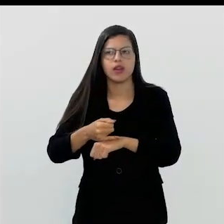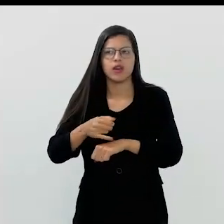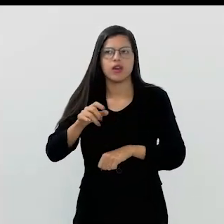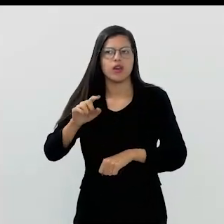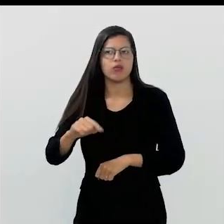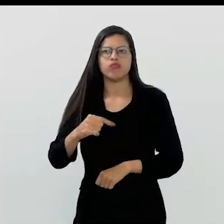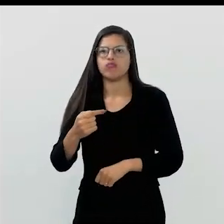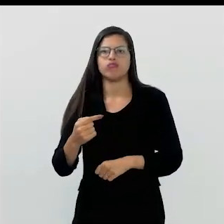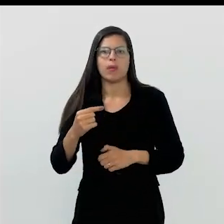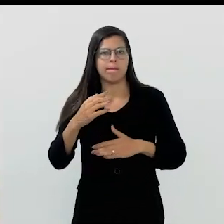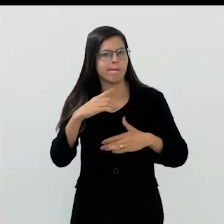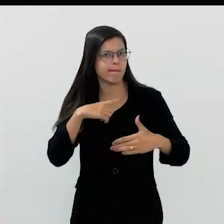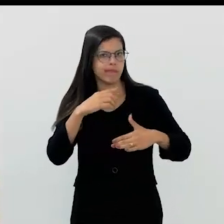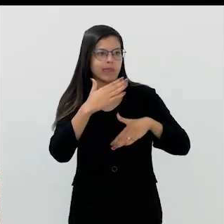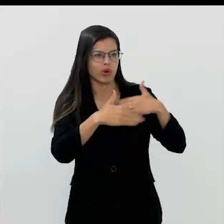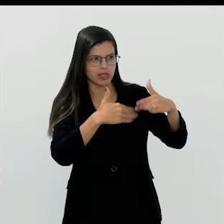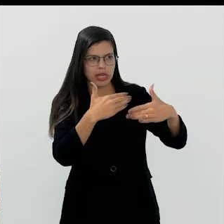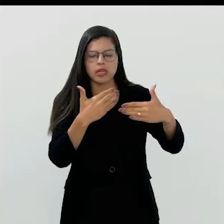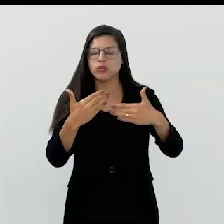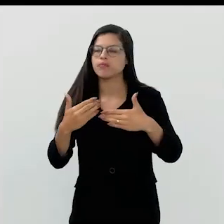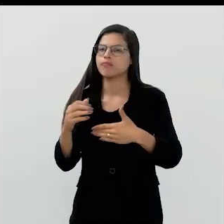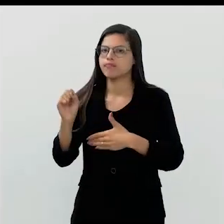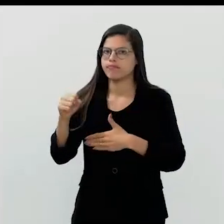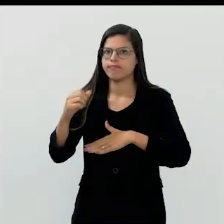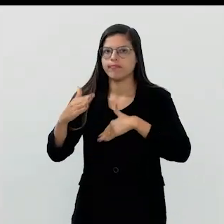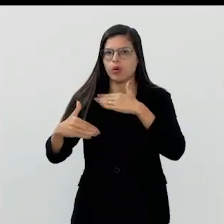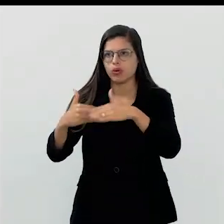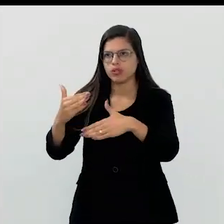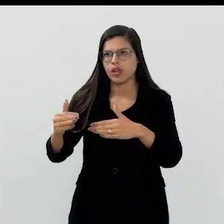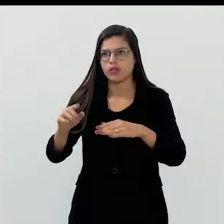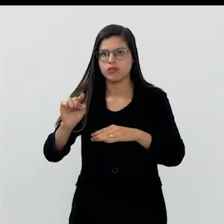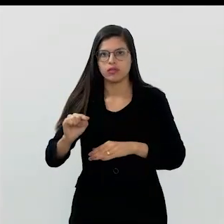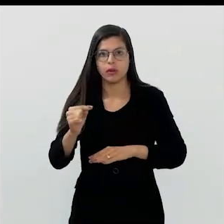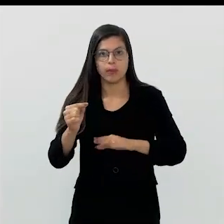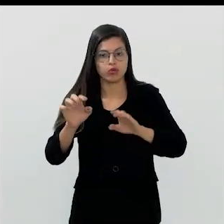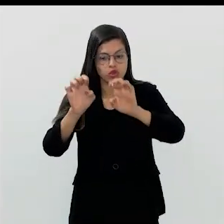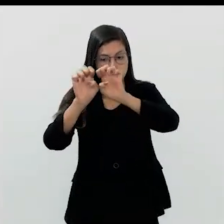né? E aí vai no processo. São vários processos. Depois vem a